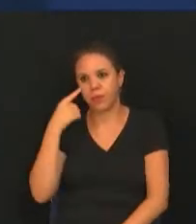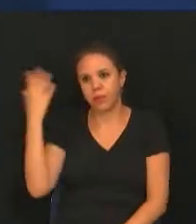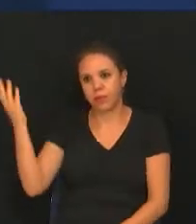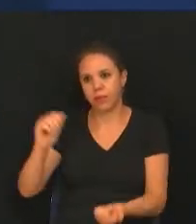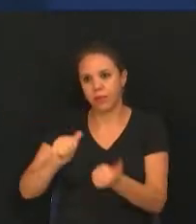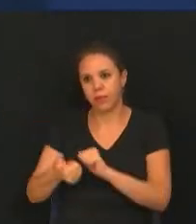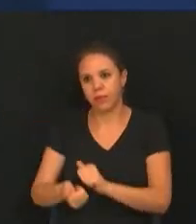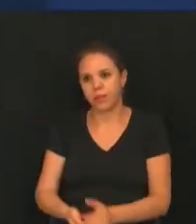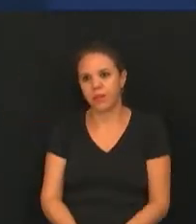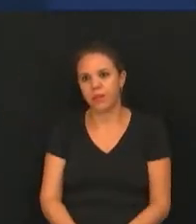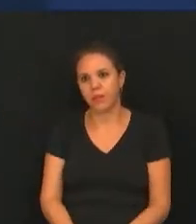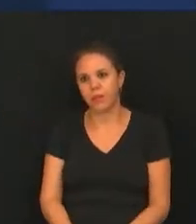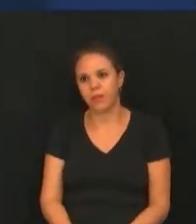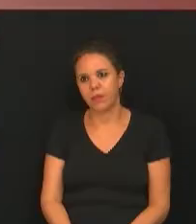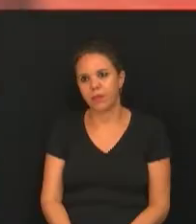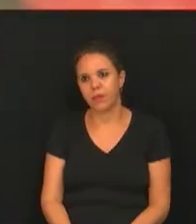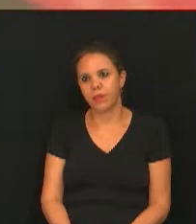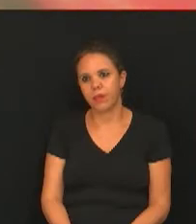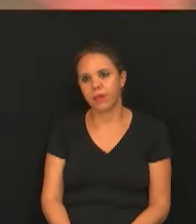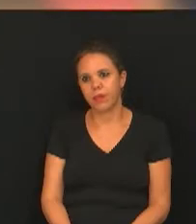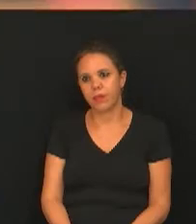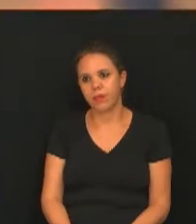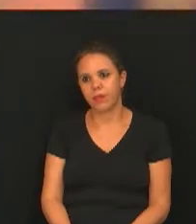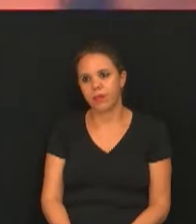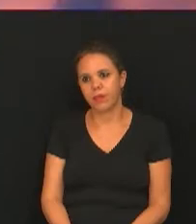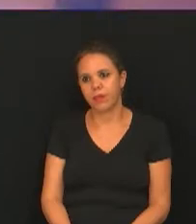aqui no Câmara Notícia.